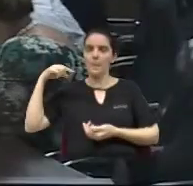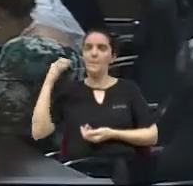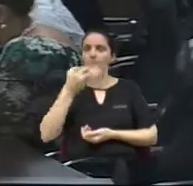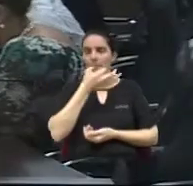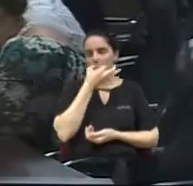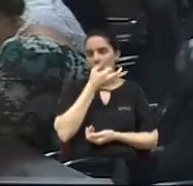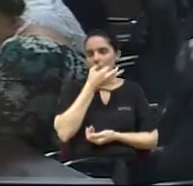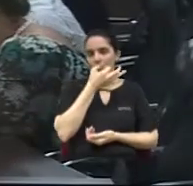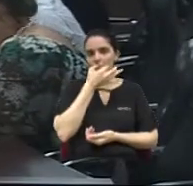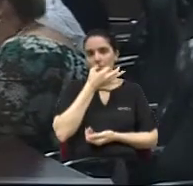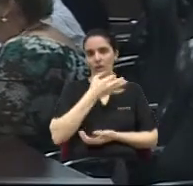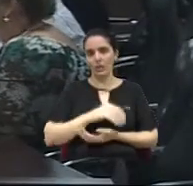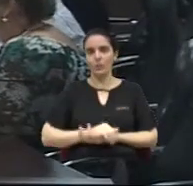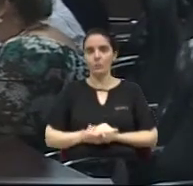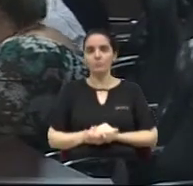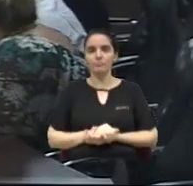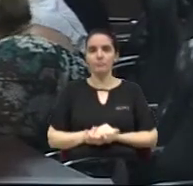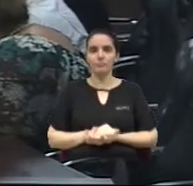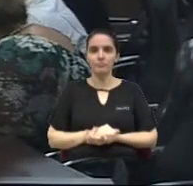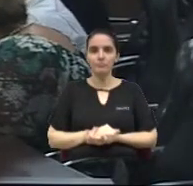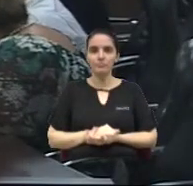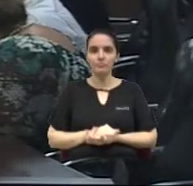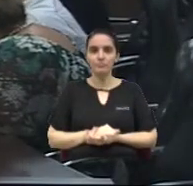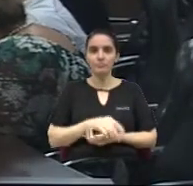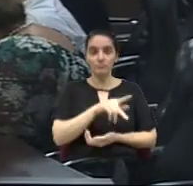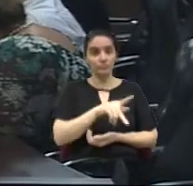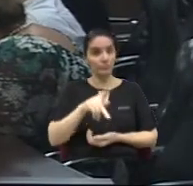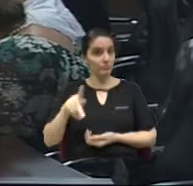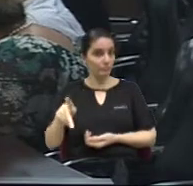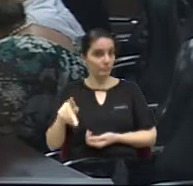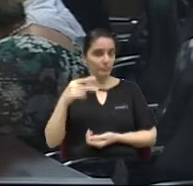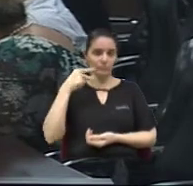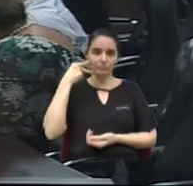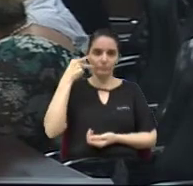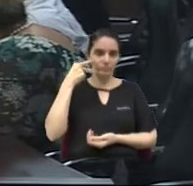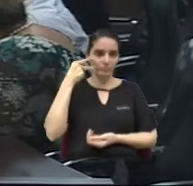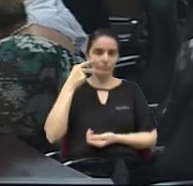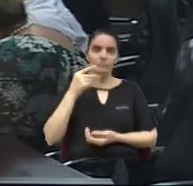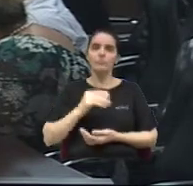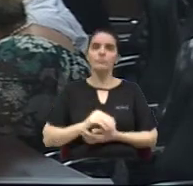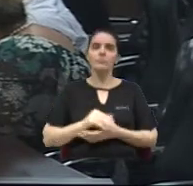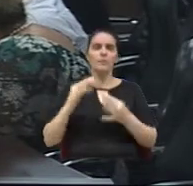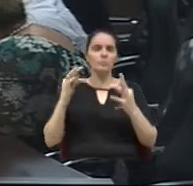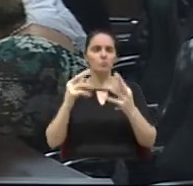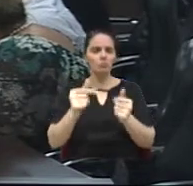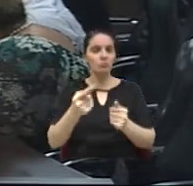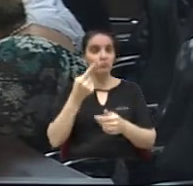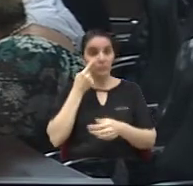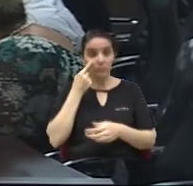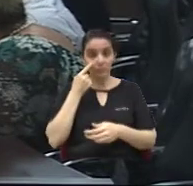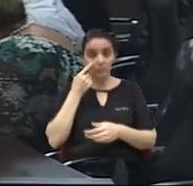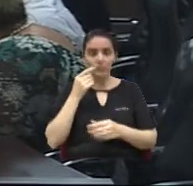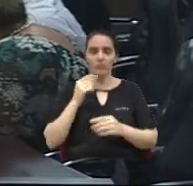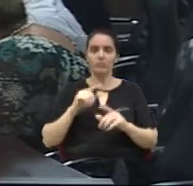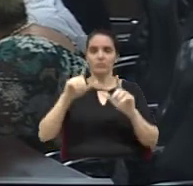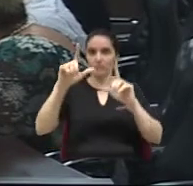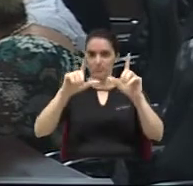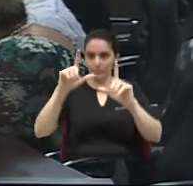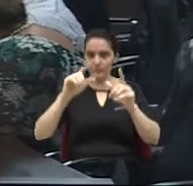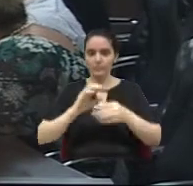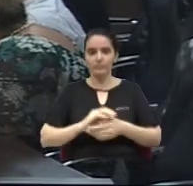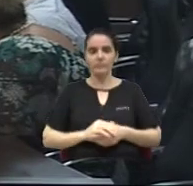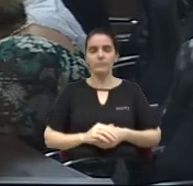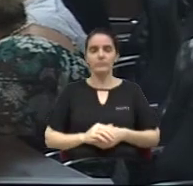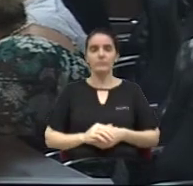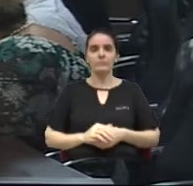proponente, vice-presidente Mayra Costa. Senhor presidente, nobres colegas, a todos que nos assistem, eu fiz essa